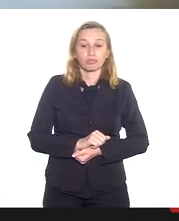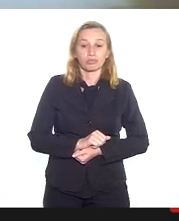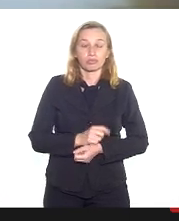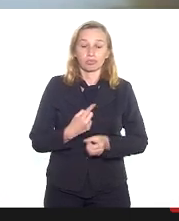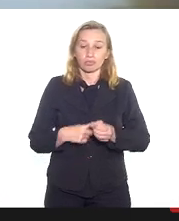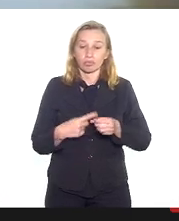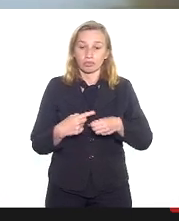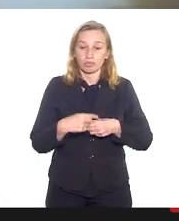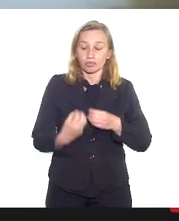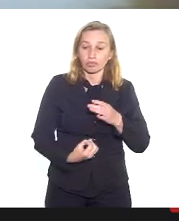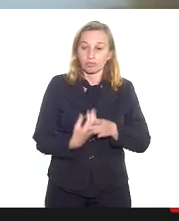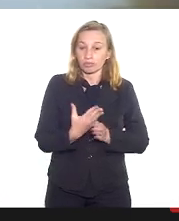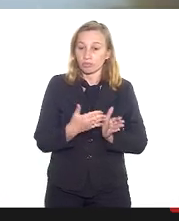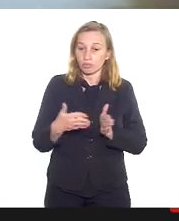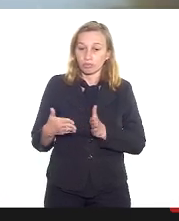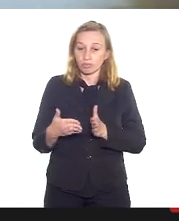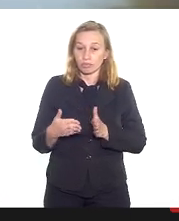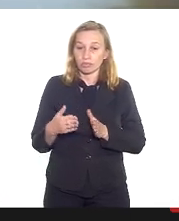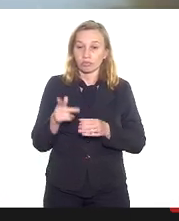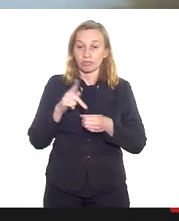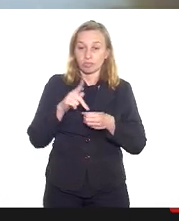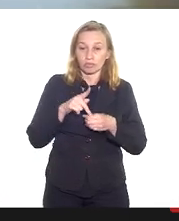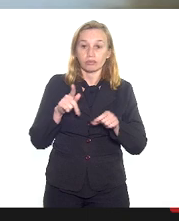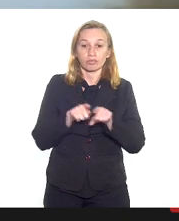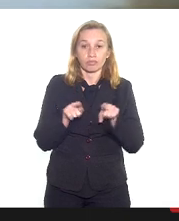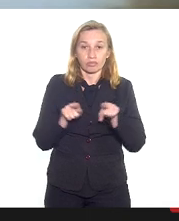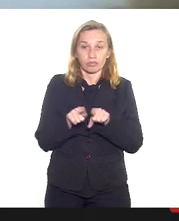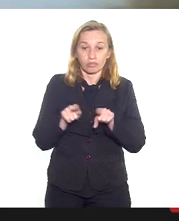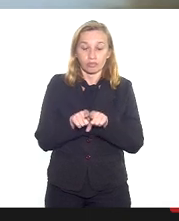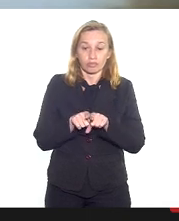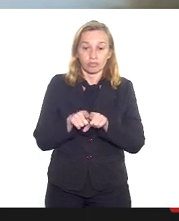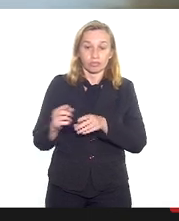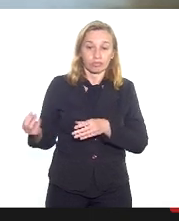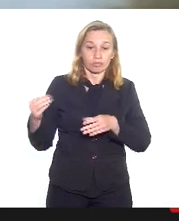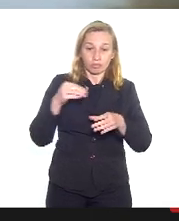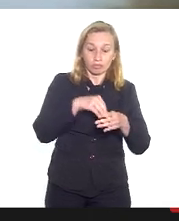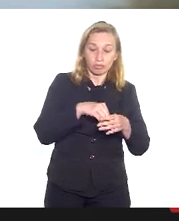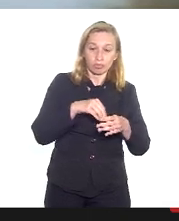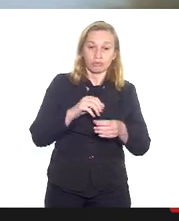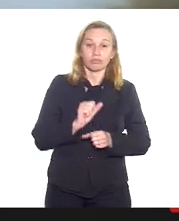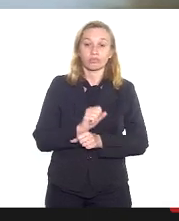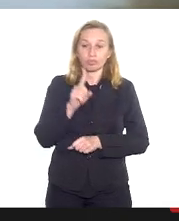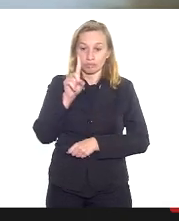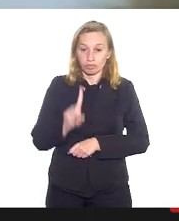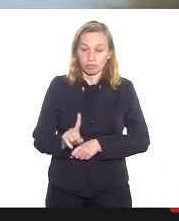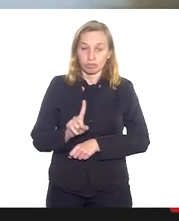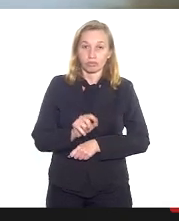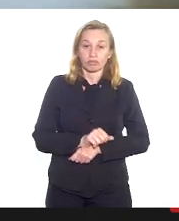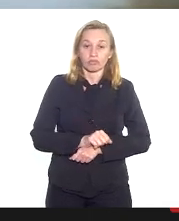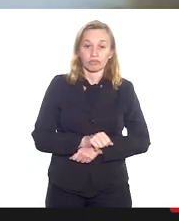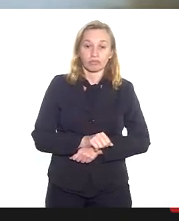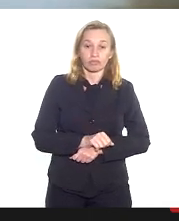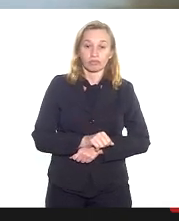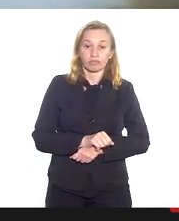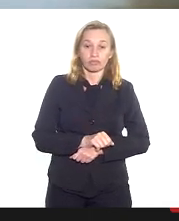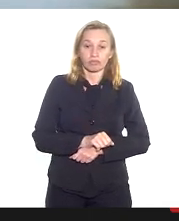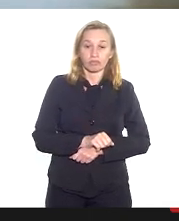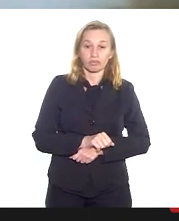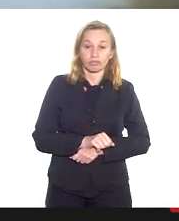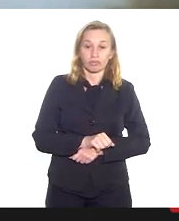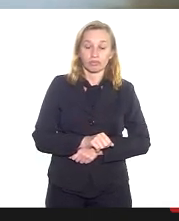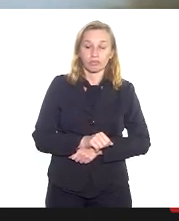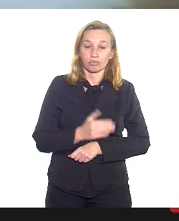municípios produtores de petróleo também têm, no meu entendimento, todo o direito. Né? Mas eu disse que eu vou fazer o contato